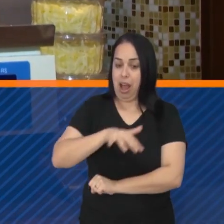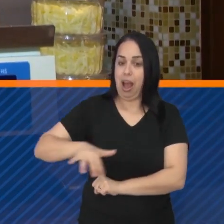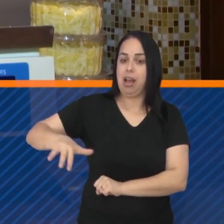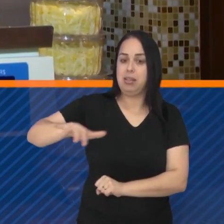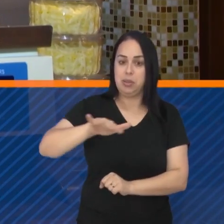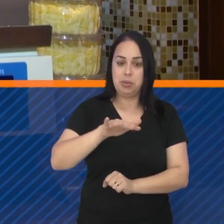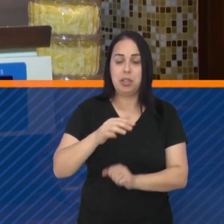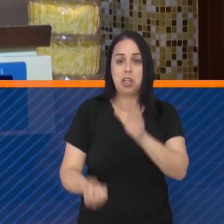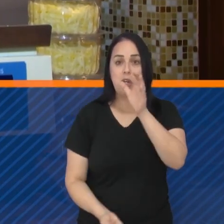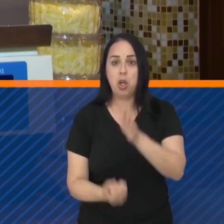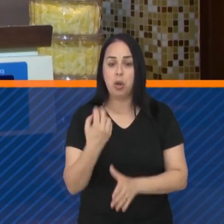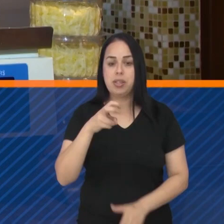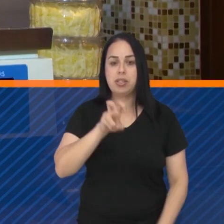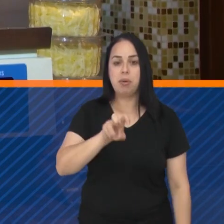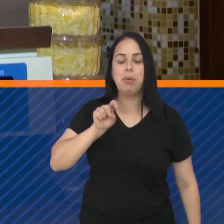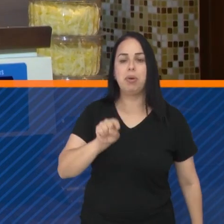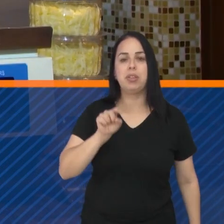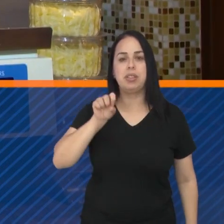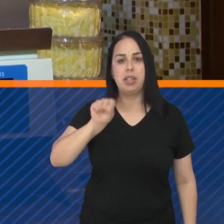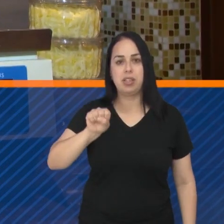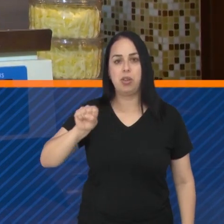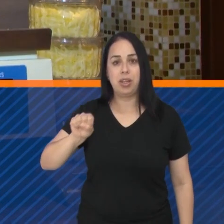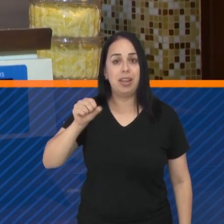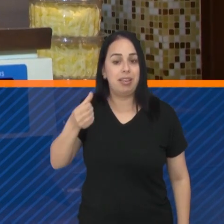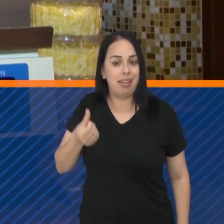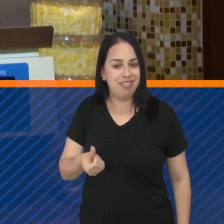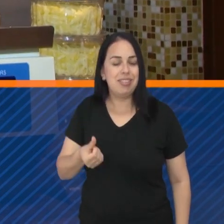de serviços criou um total de